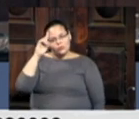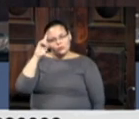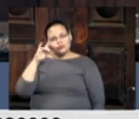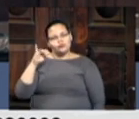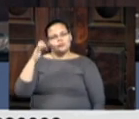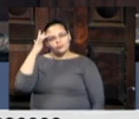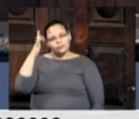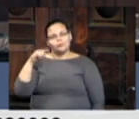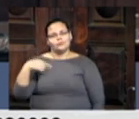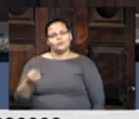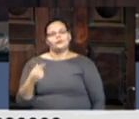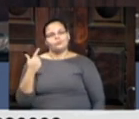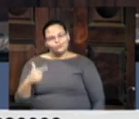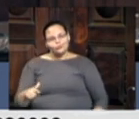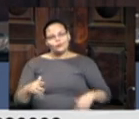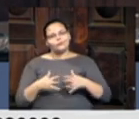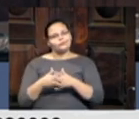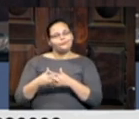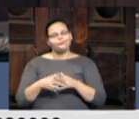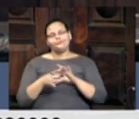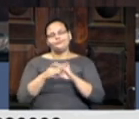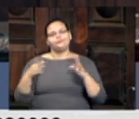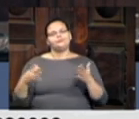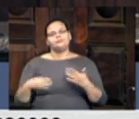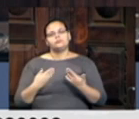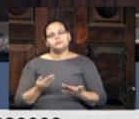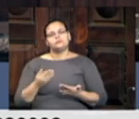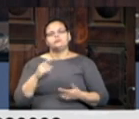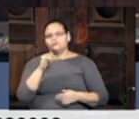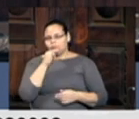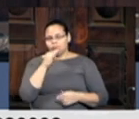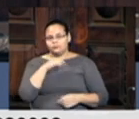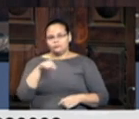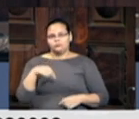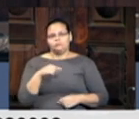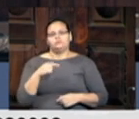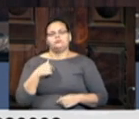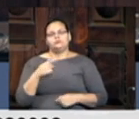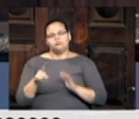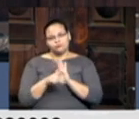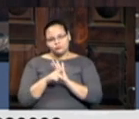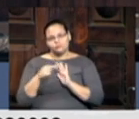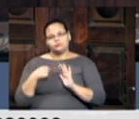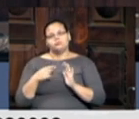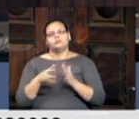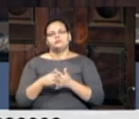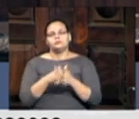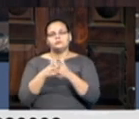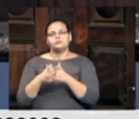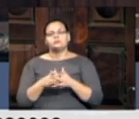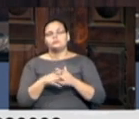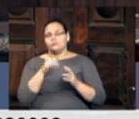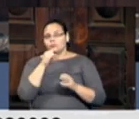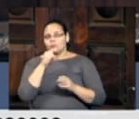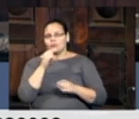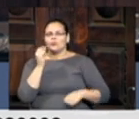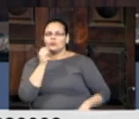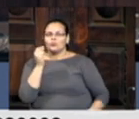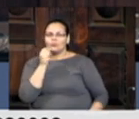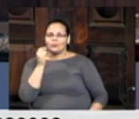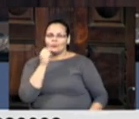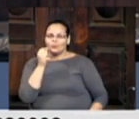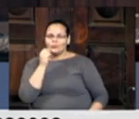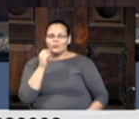o caminhão estivesse nas ruas. Quando era veículo da nossa campanha, veja bem, um Fusca foi